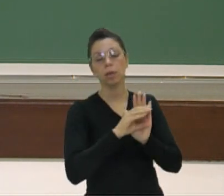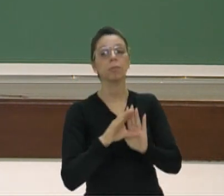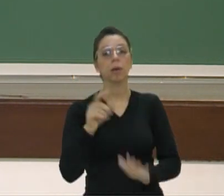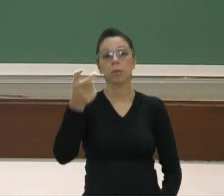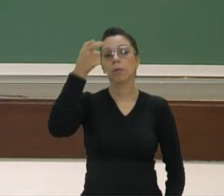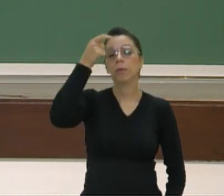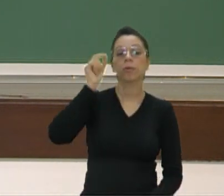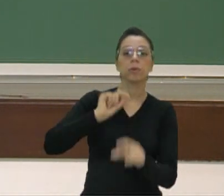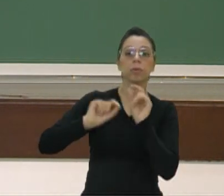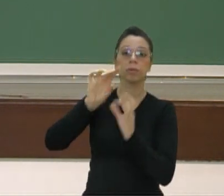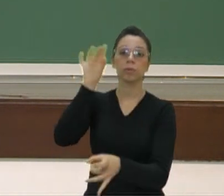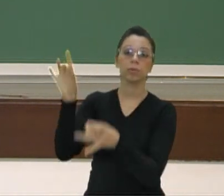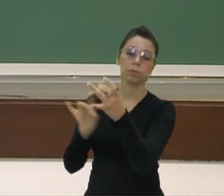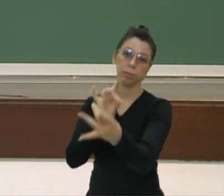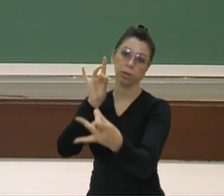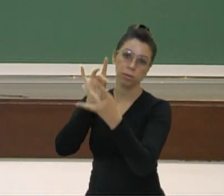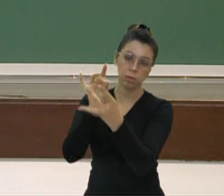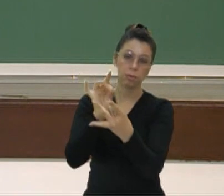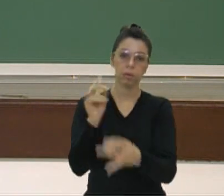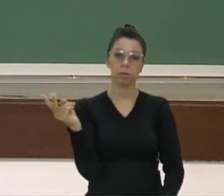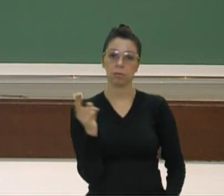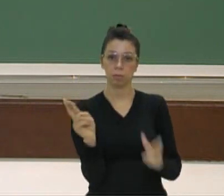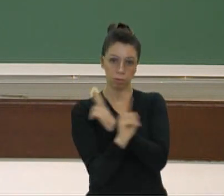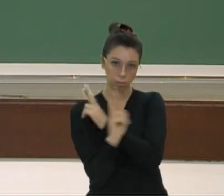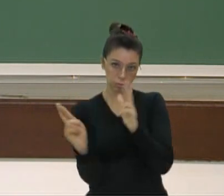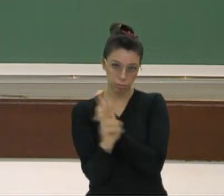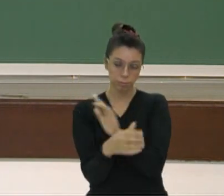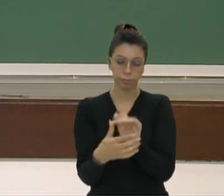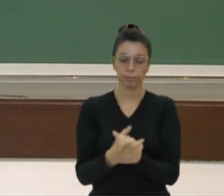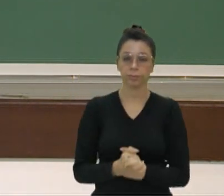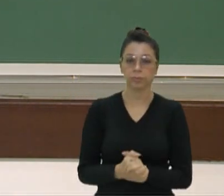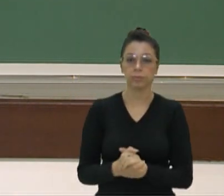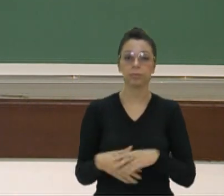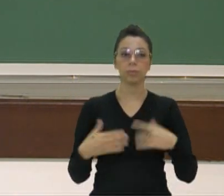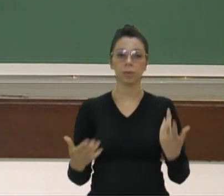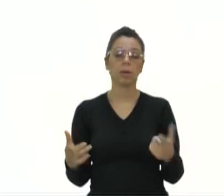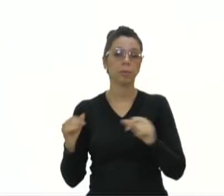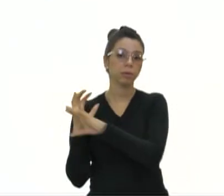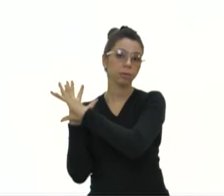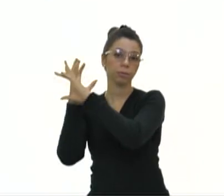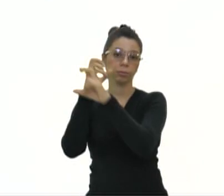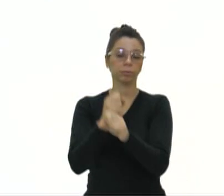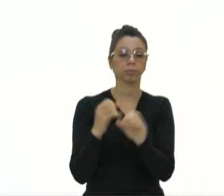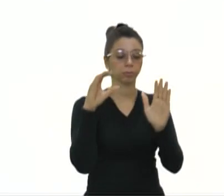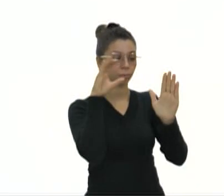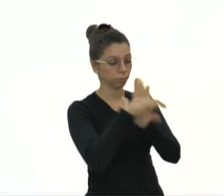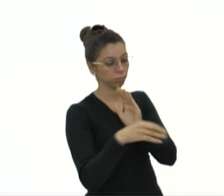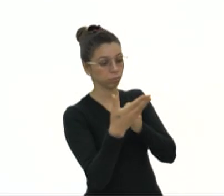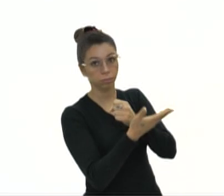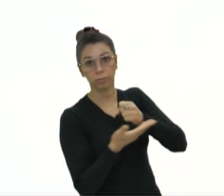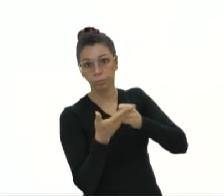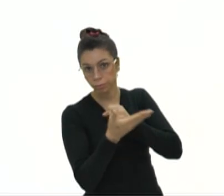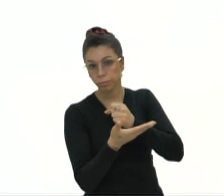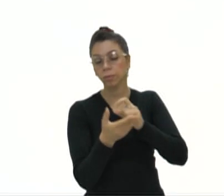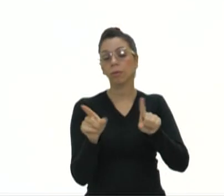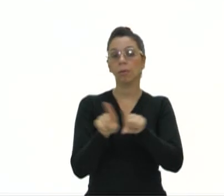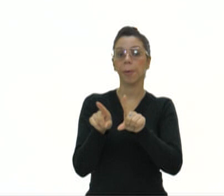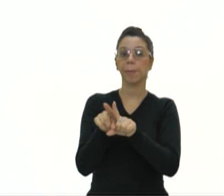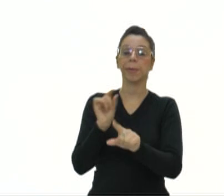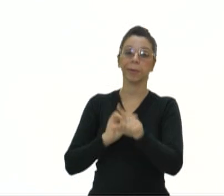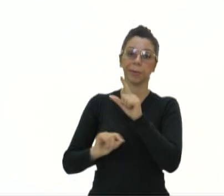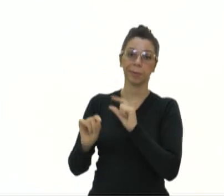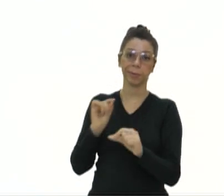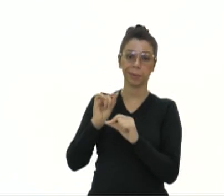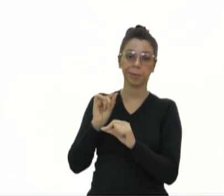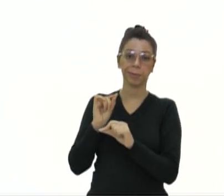noção mais especial dessas relações. Para isso, vamos fazer um resgate dos conceitos básicos, vamos fazer